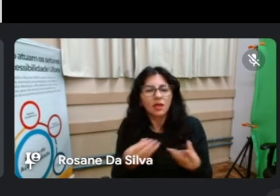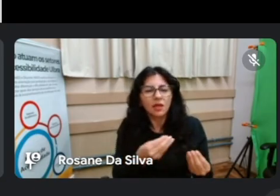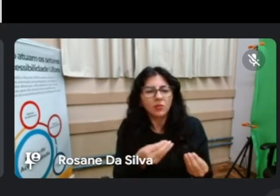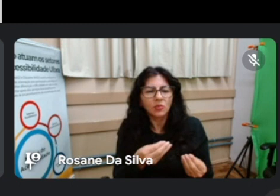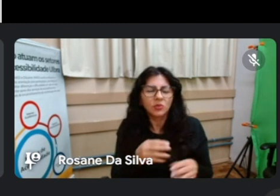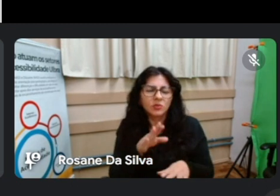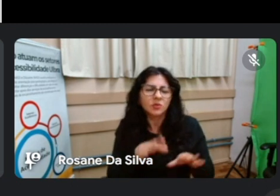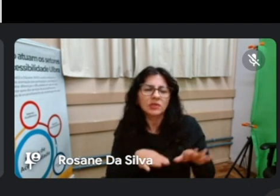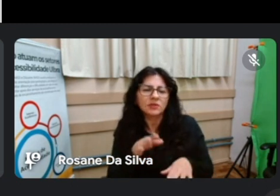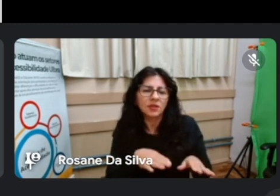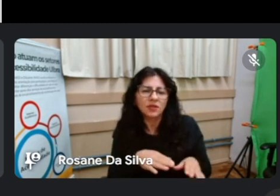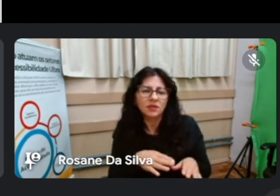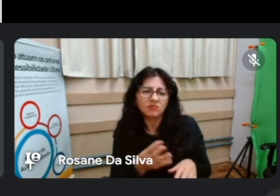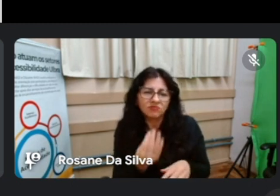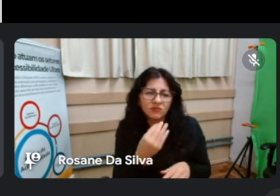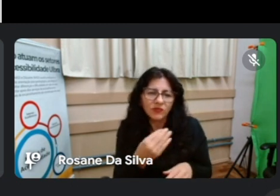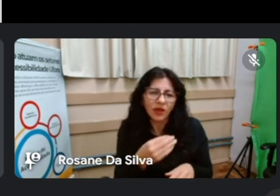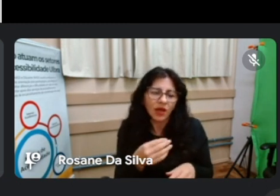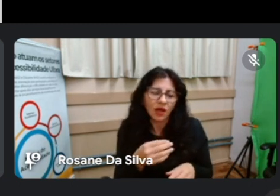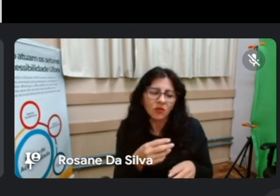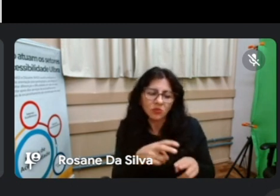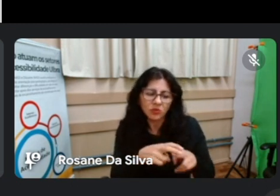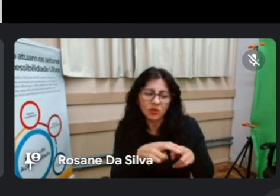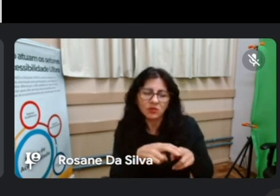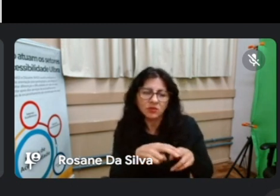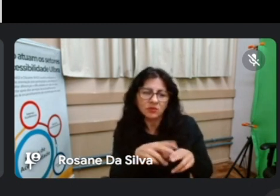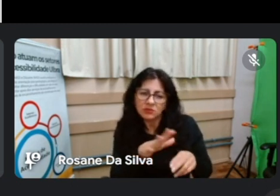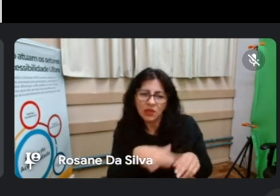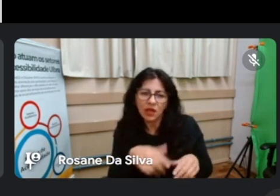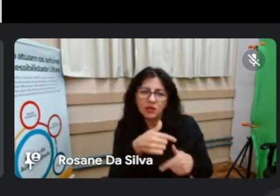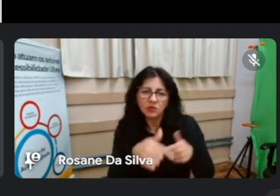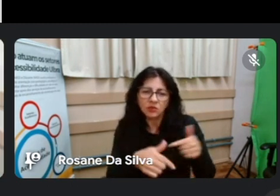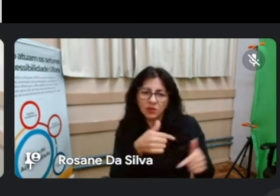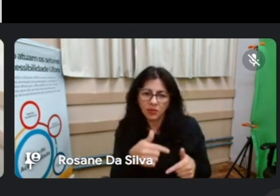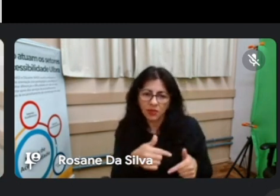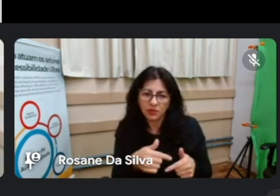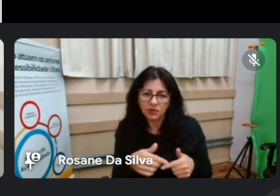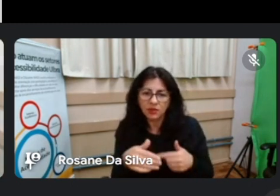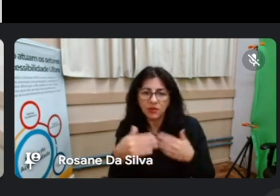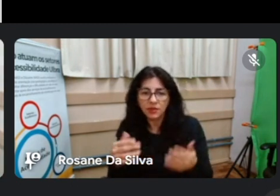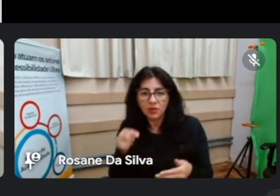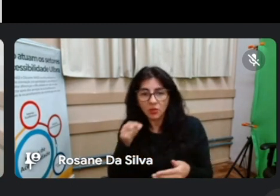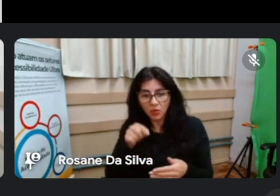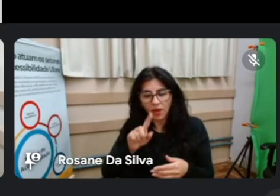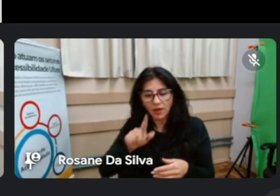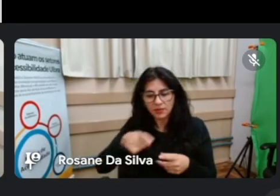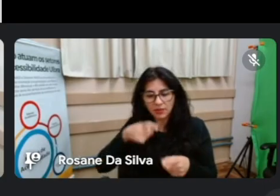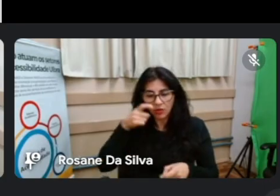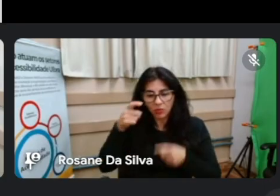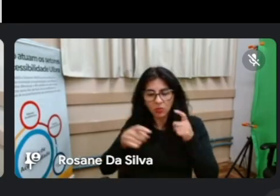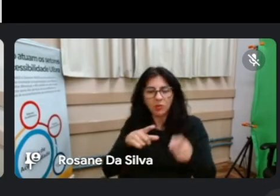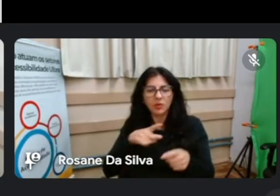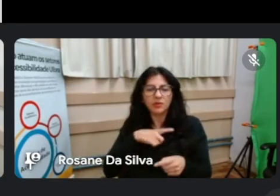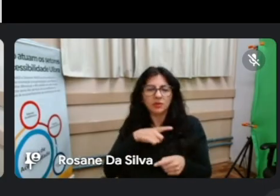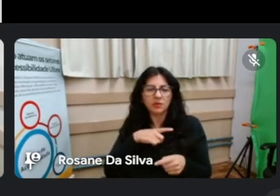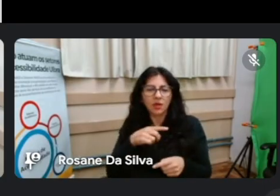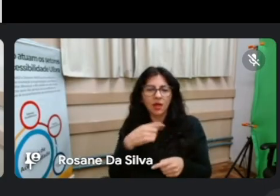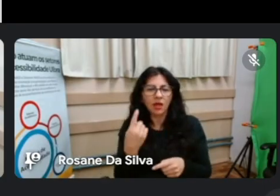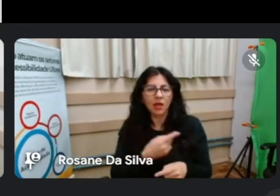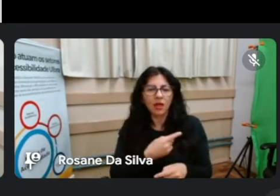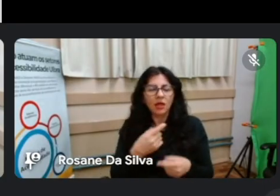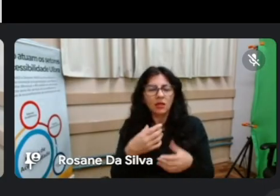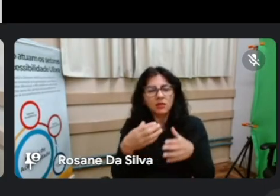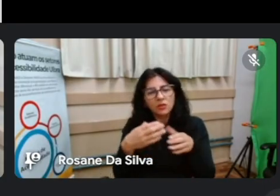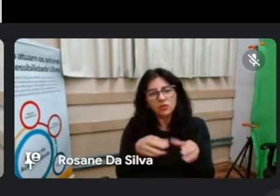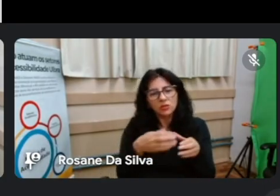termos de trabalho né Então essa é a preocupação que surge da nossa convivência com esse grupo de